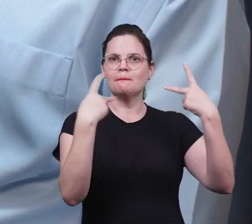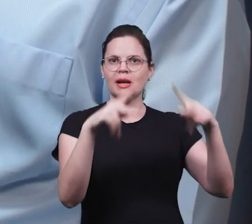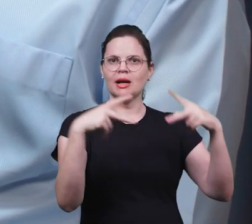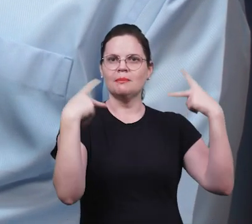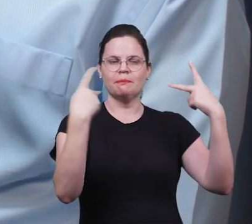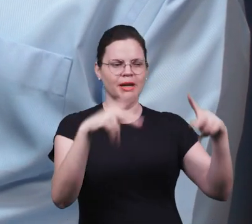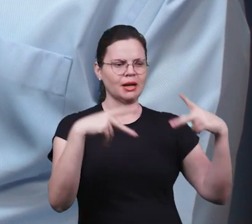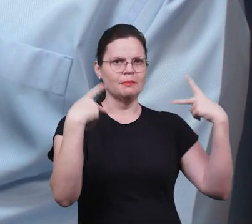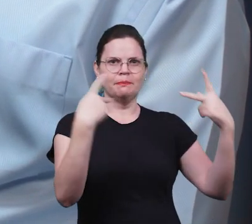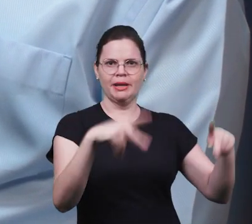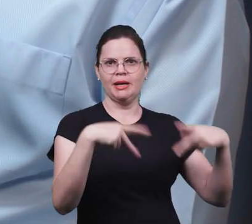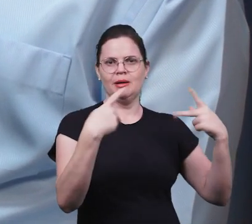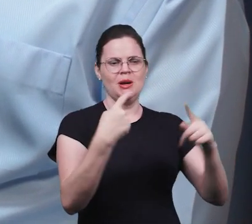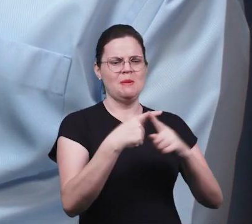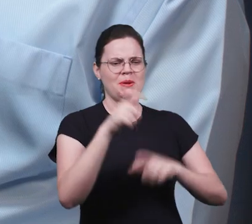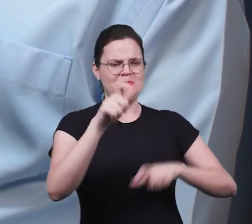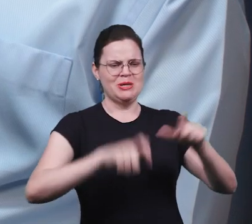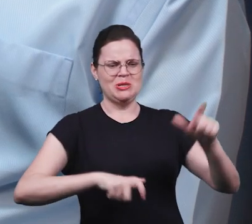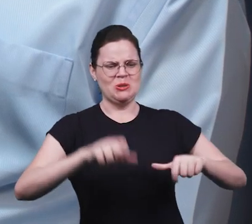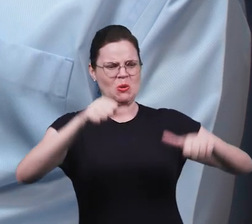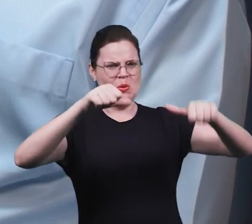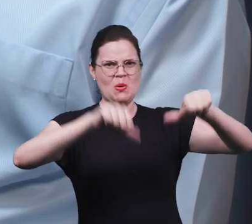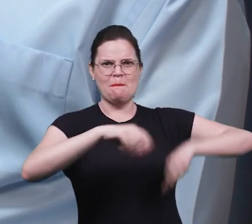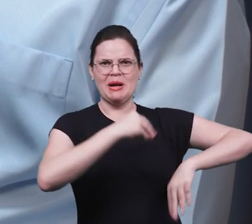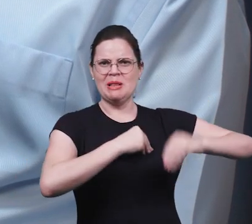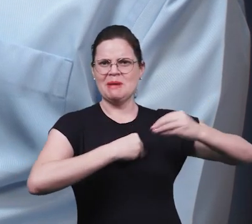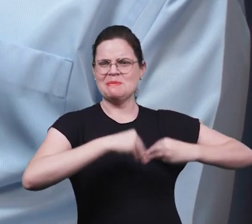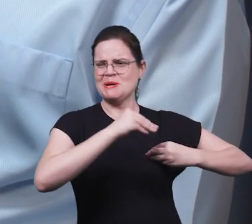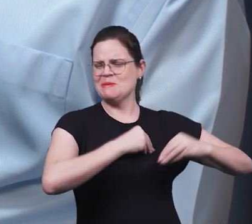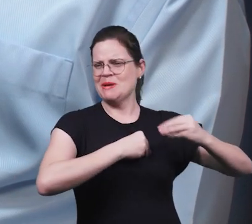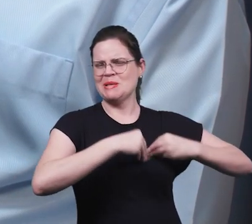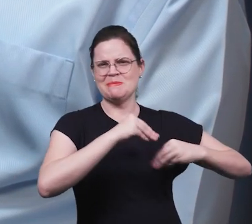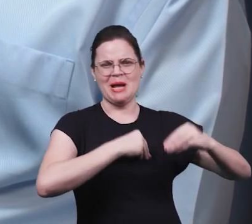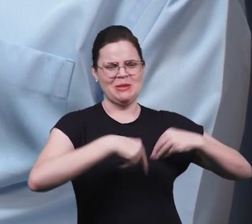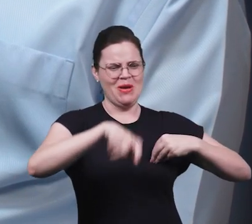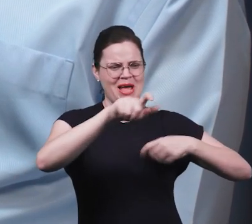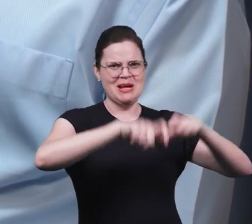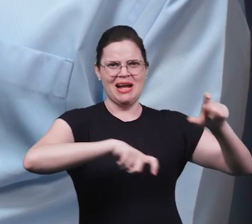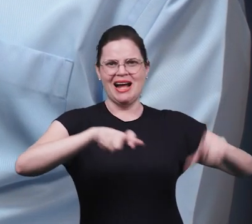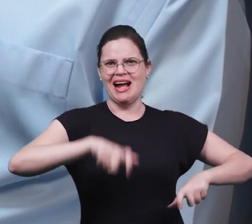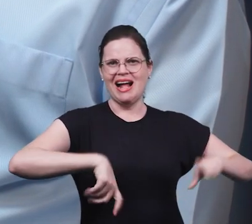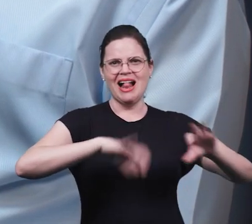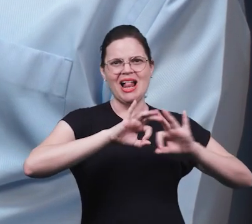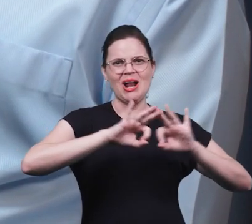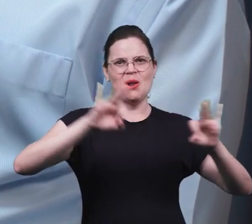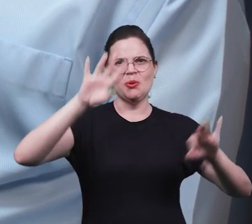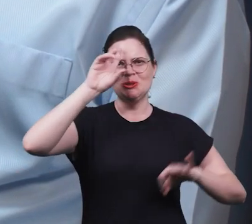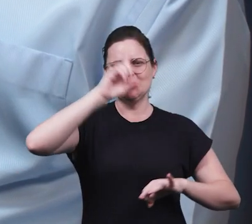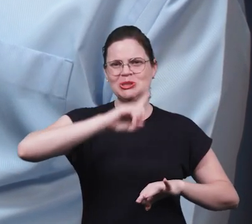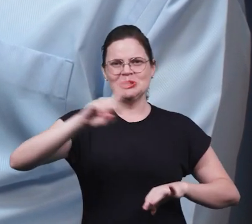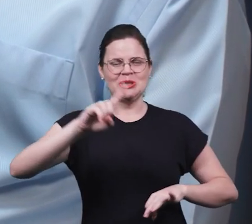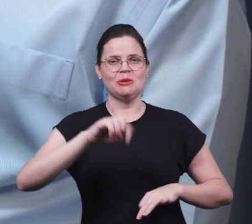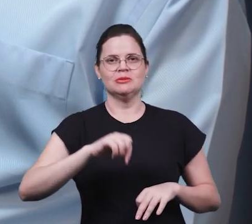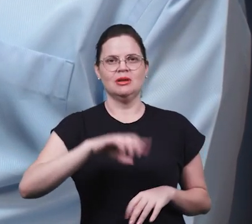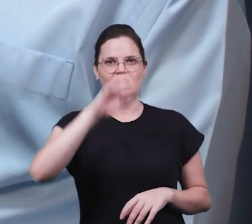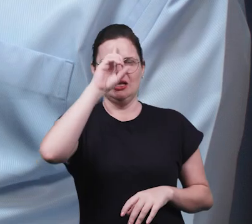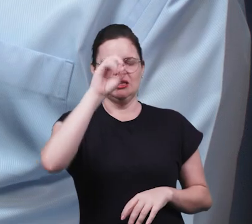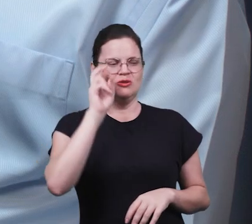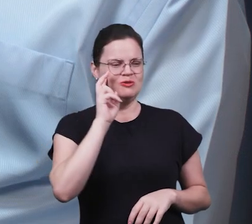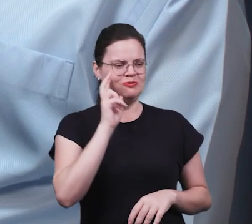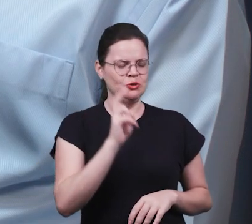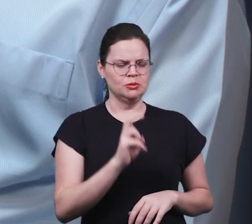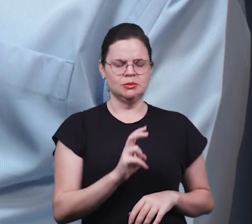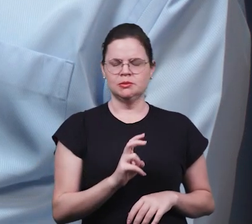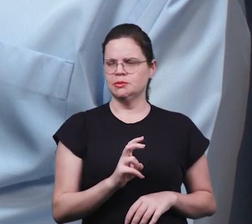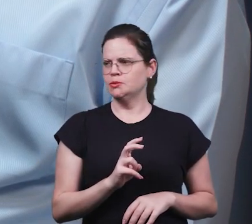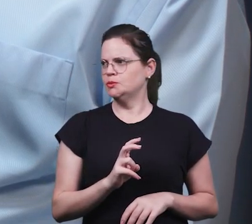iniquidade, de um mundo que havia se afastado de Deus, a ponto de Deus querer destruir a